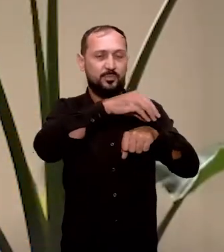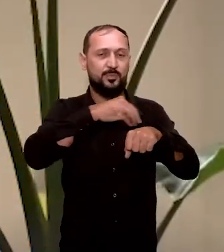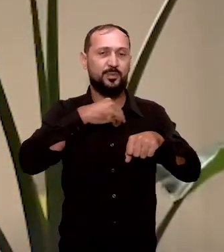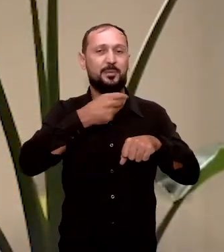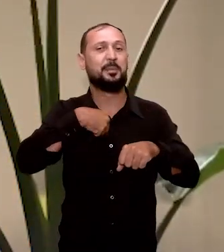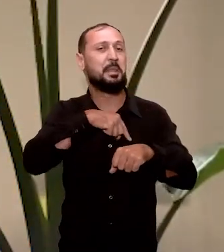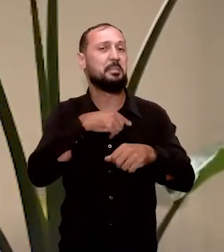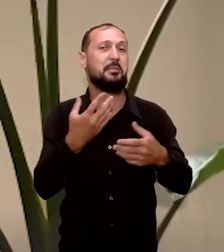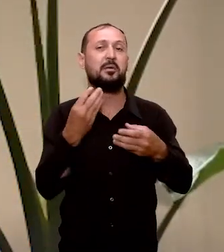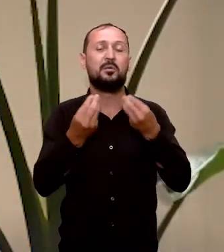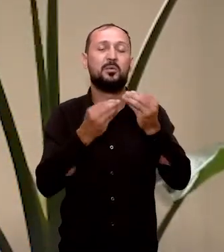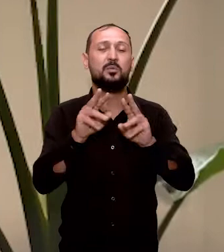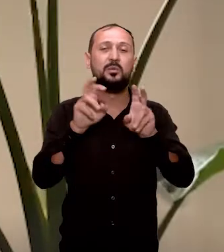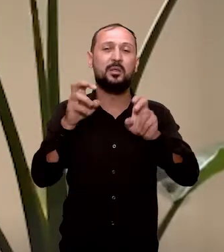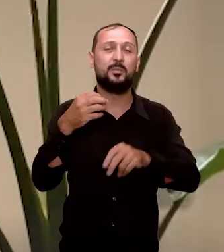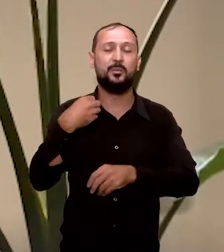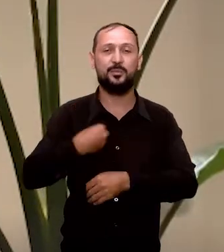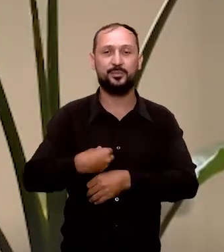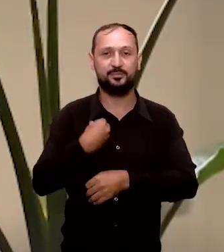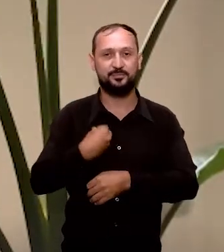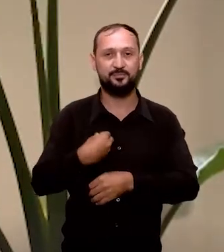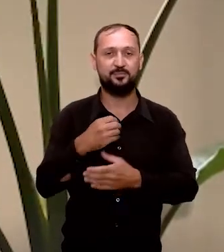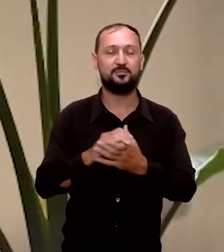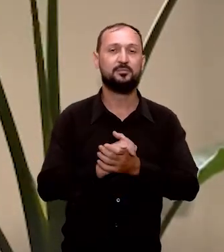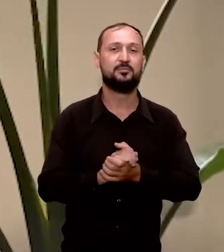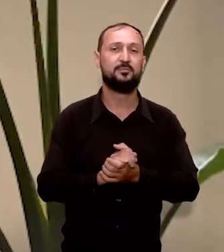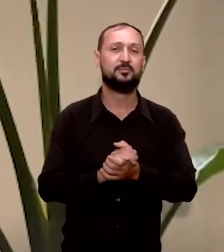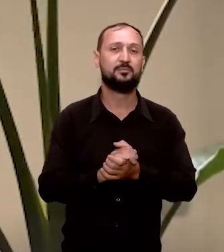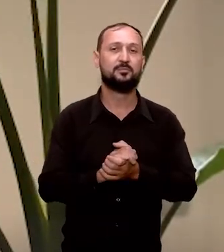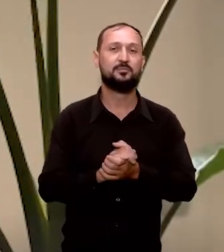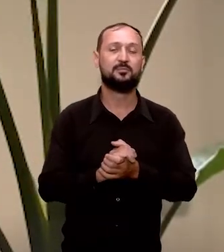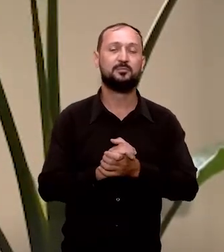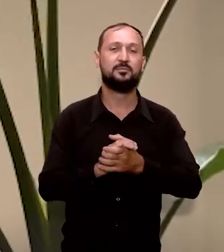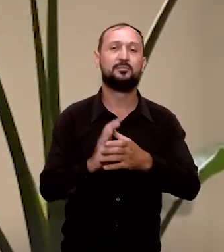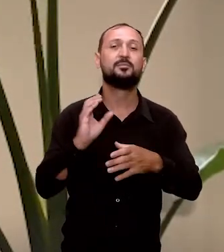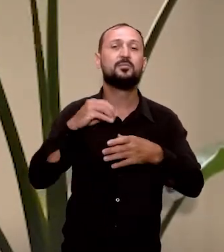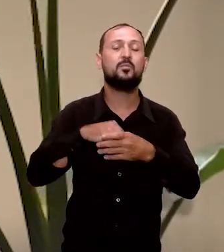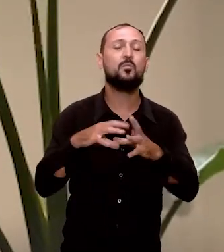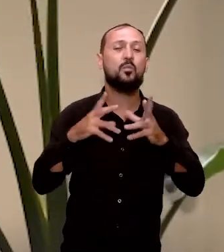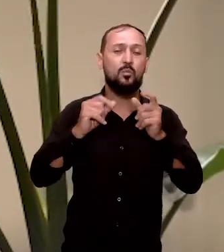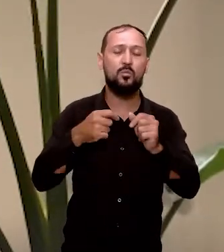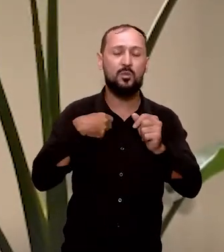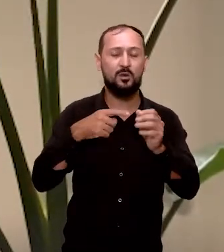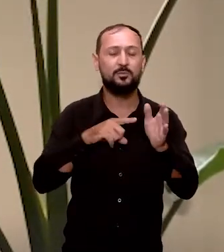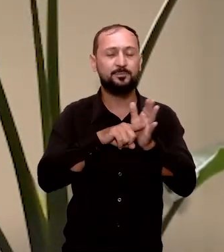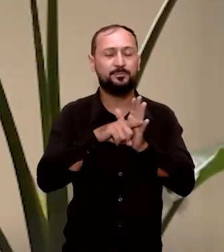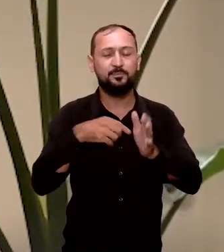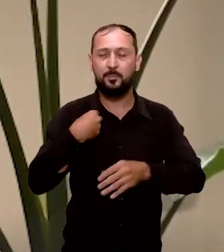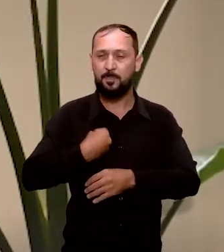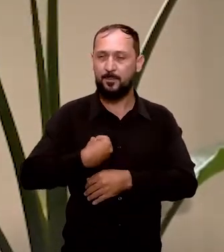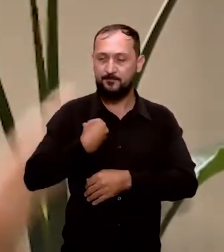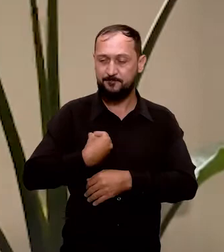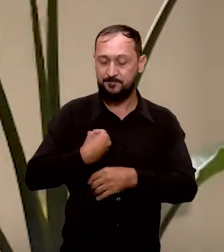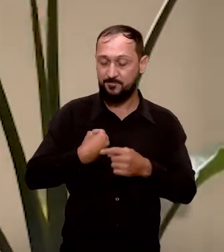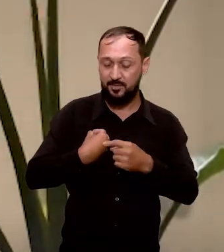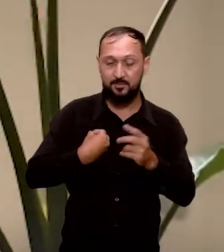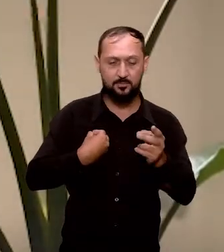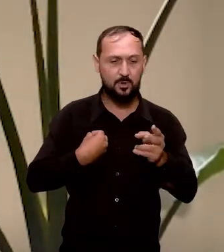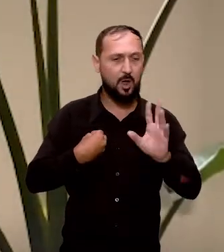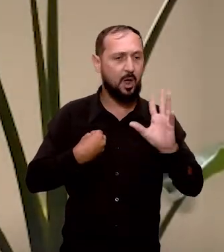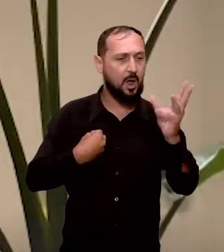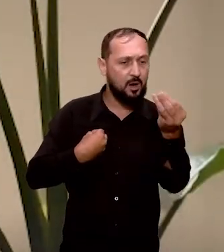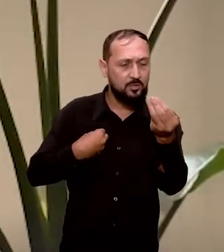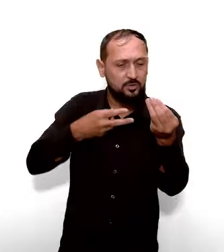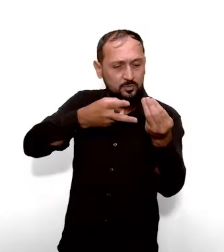crítico que ela passou para a gente a respeito da vida e onde dentro de tudo aquilo que a gente